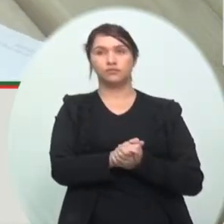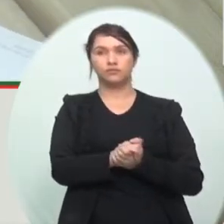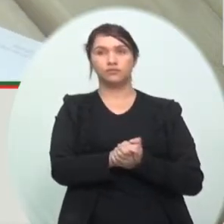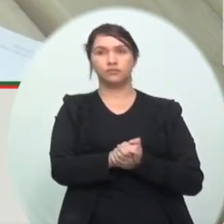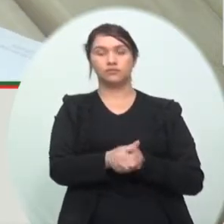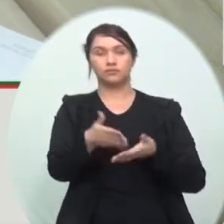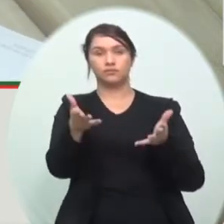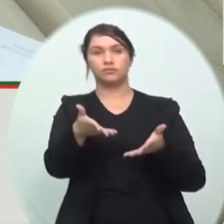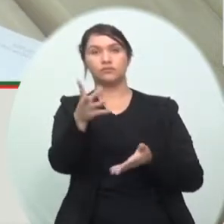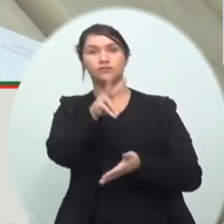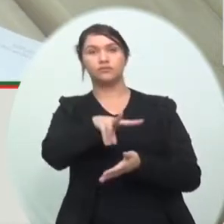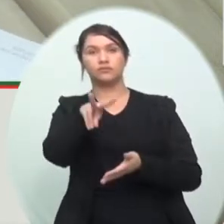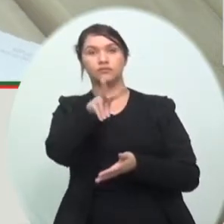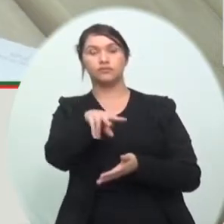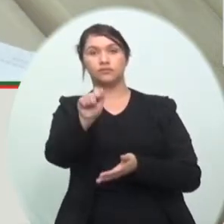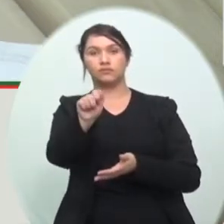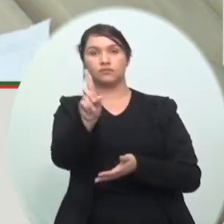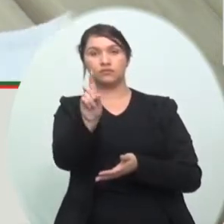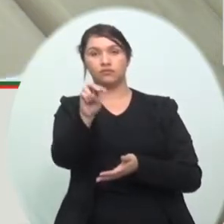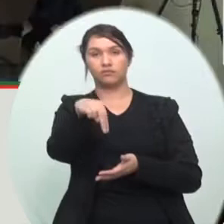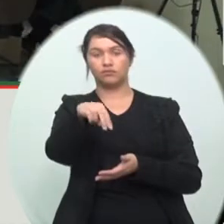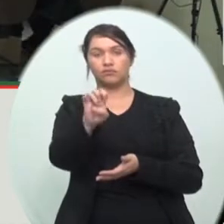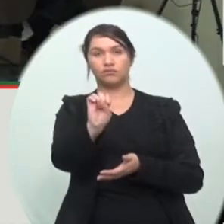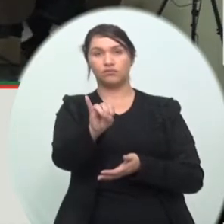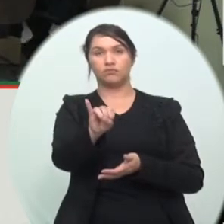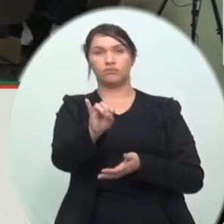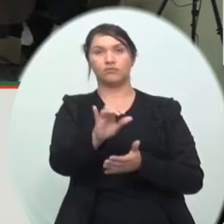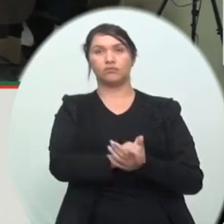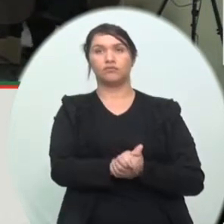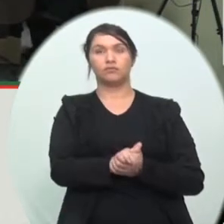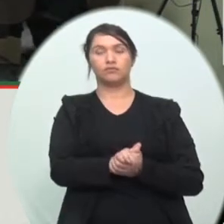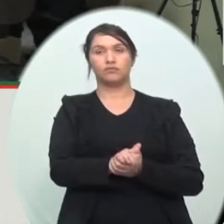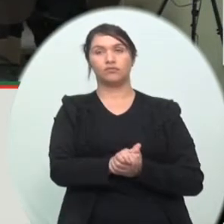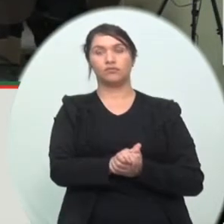Com a palavra o vereador Aldinei Potelec.